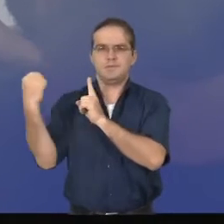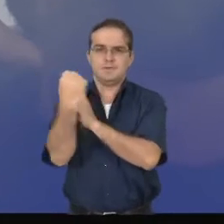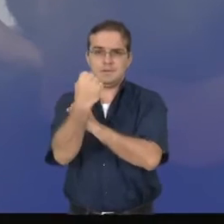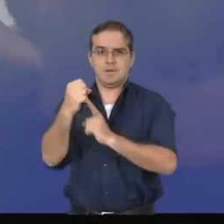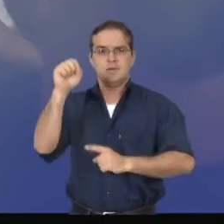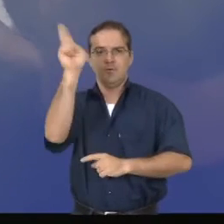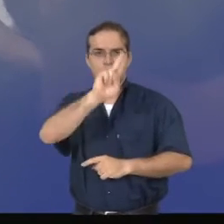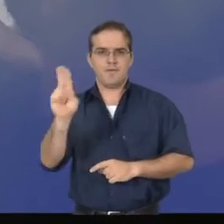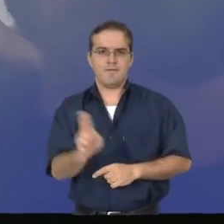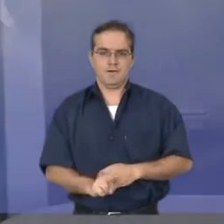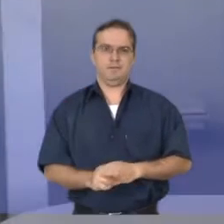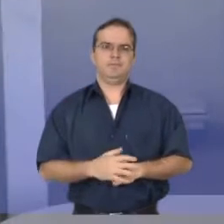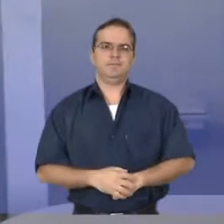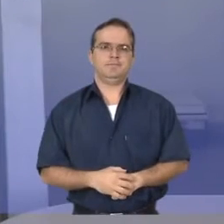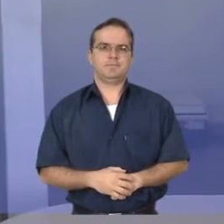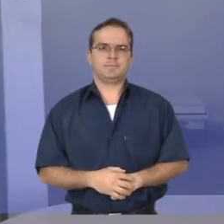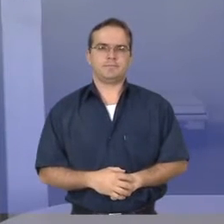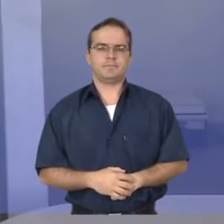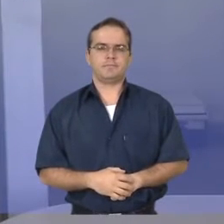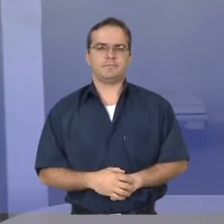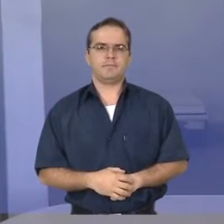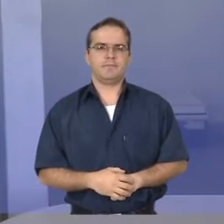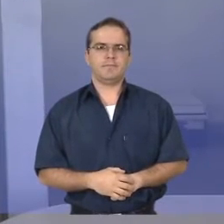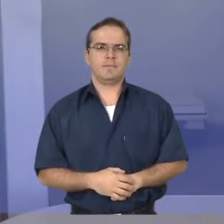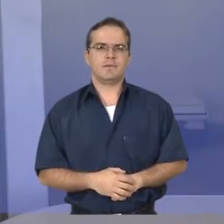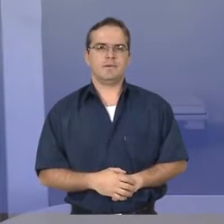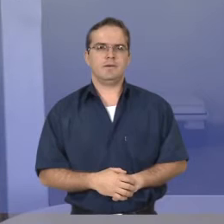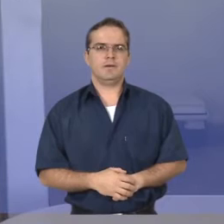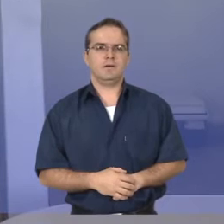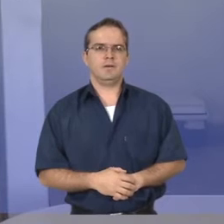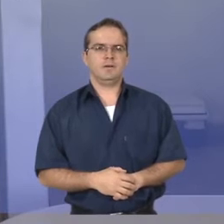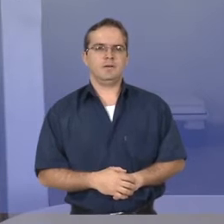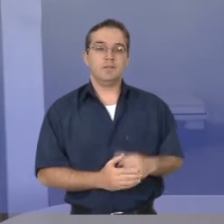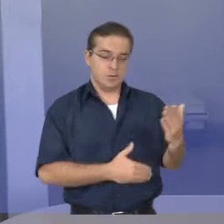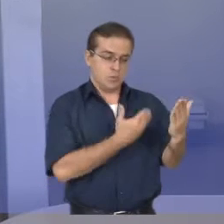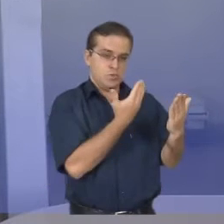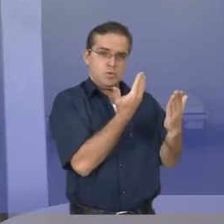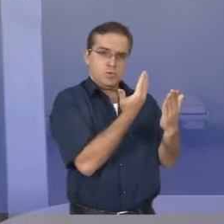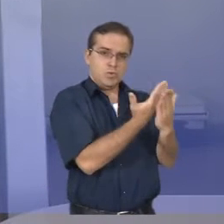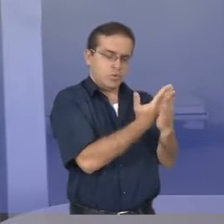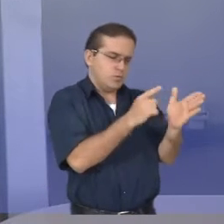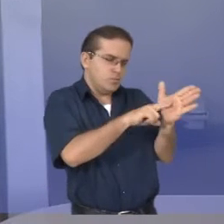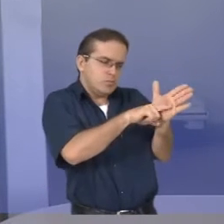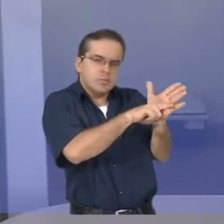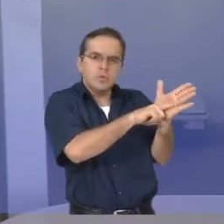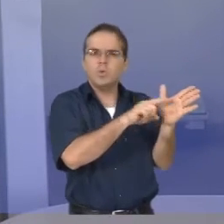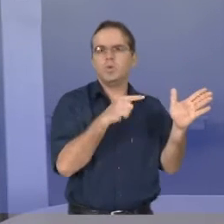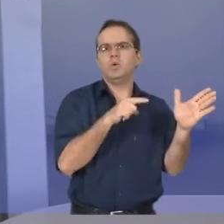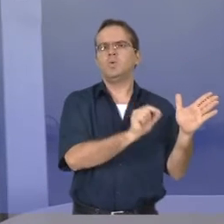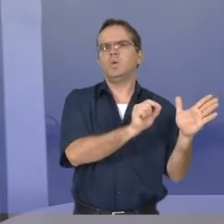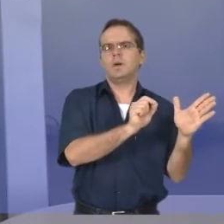Psicossociais da Univasf. No presente estudo, a nossa parte é de fazer a avaliação